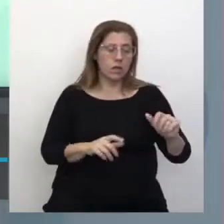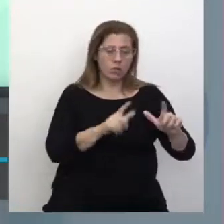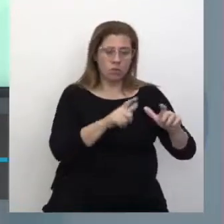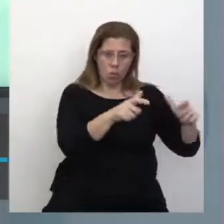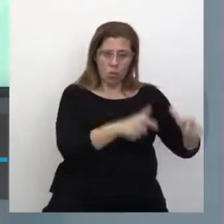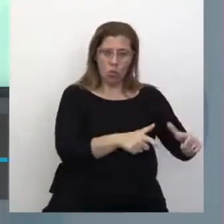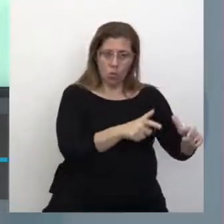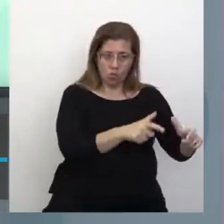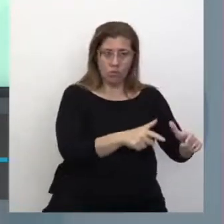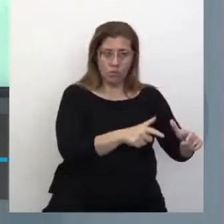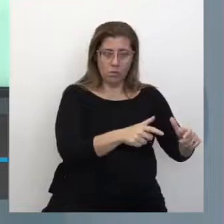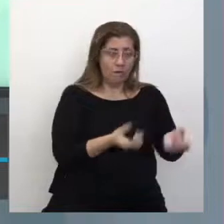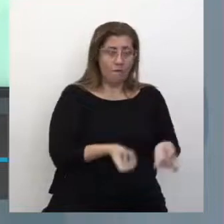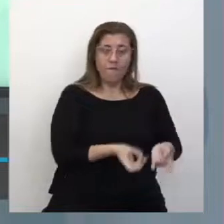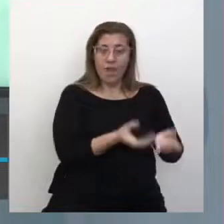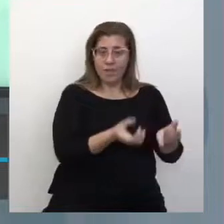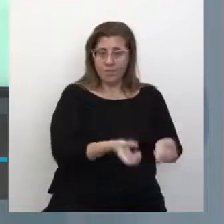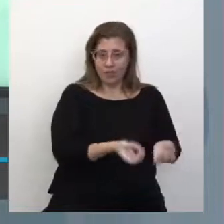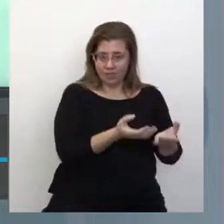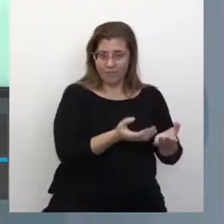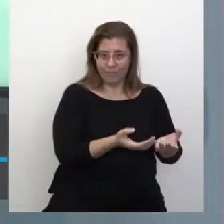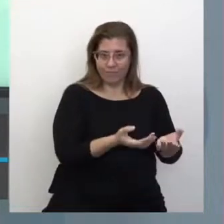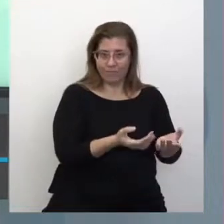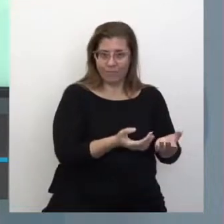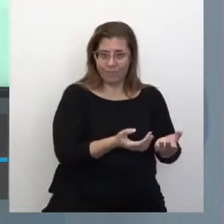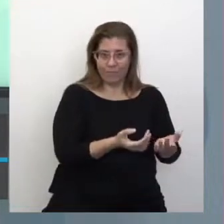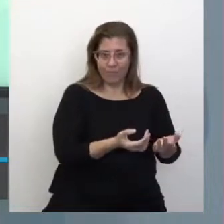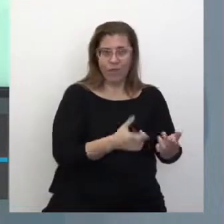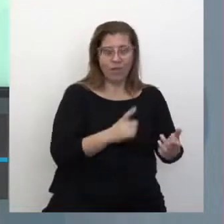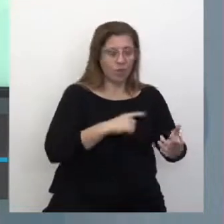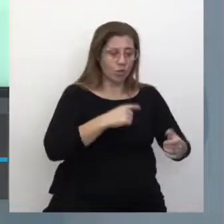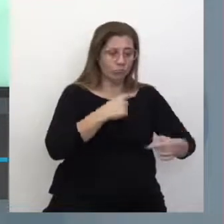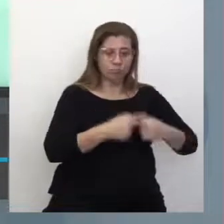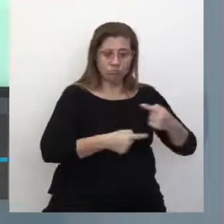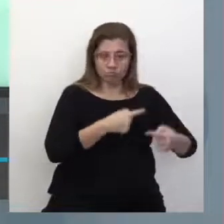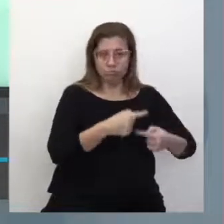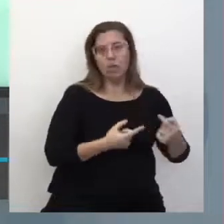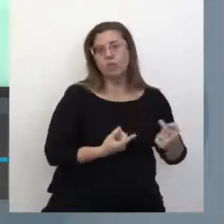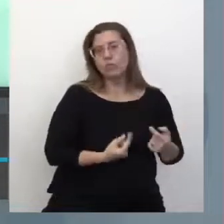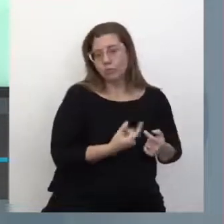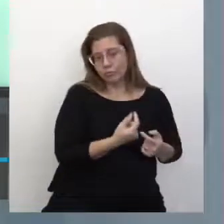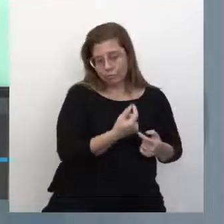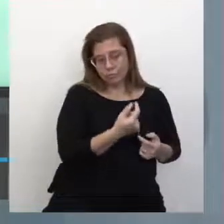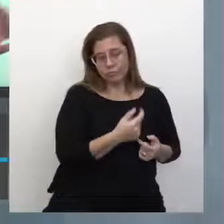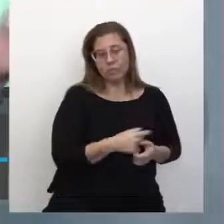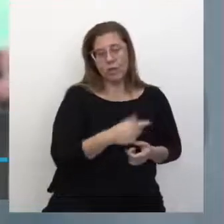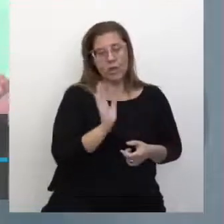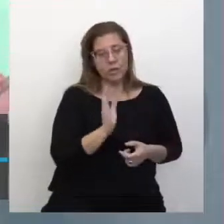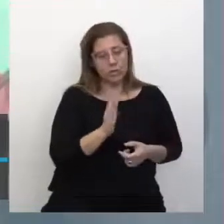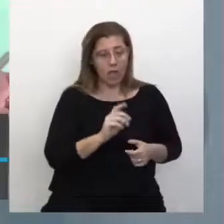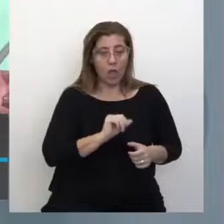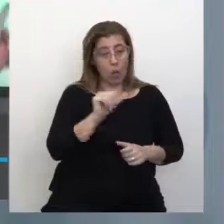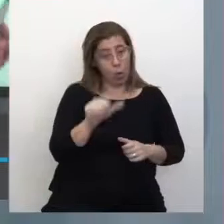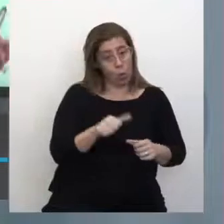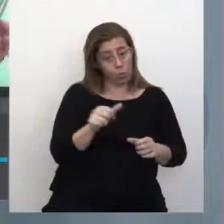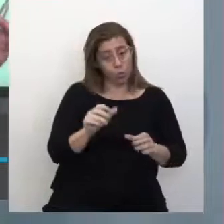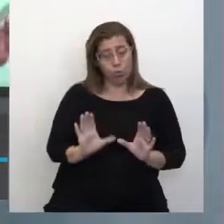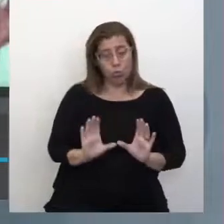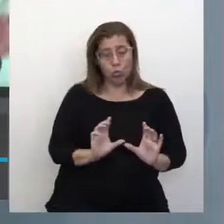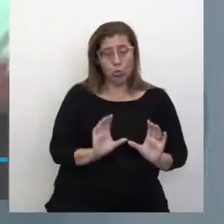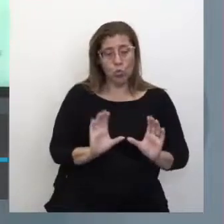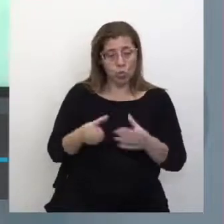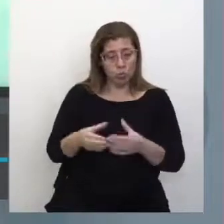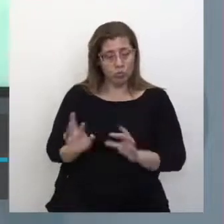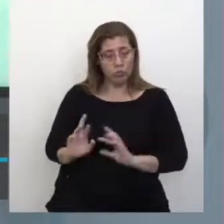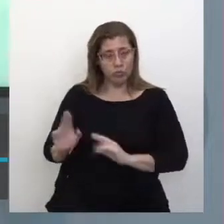expositor, é um espaço para venda da obra de arte. É um espaço que gira o mercado de arte. Então, ele já entra numa outra categoria. E aí nós temos